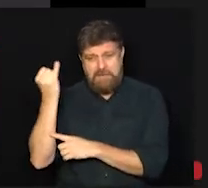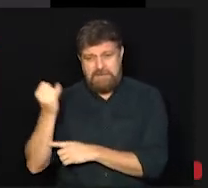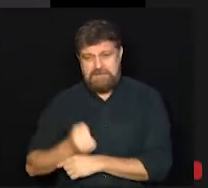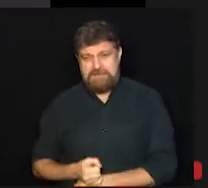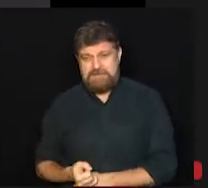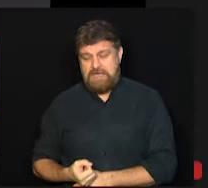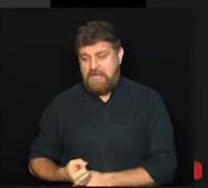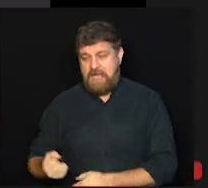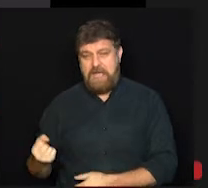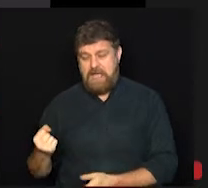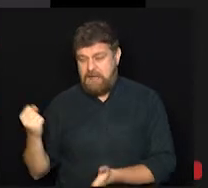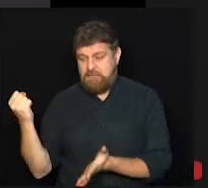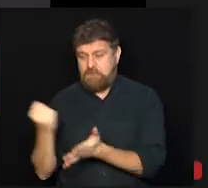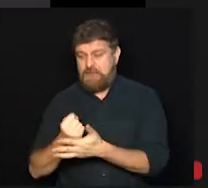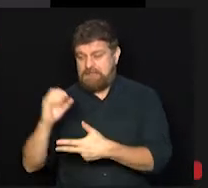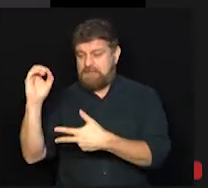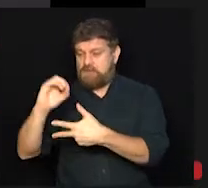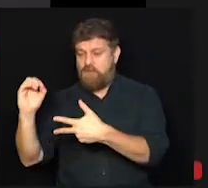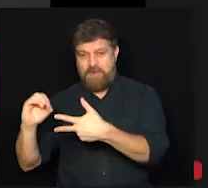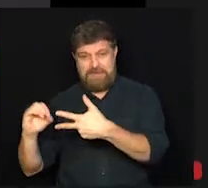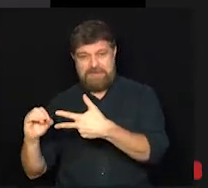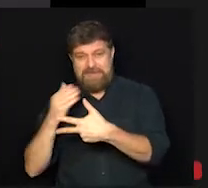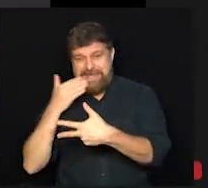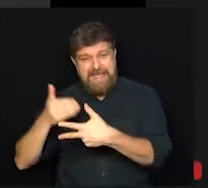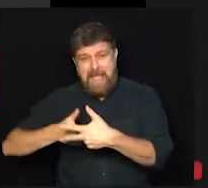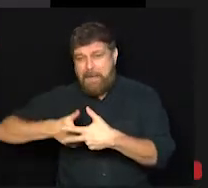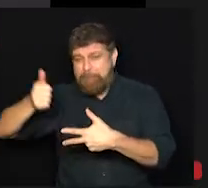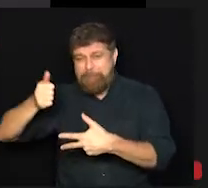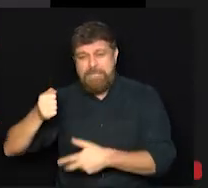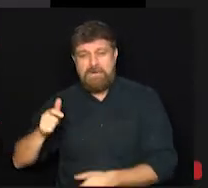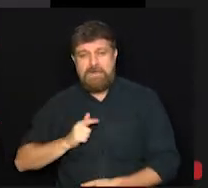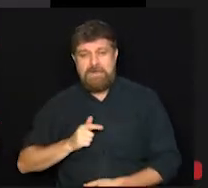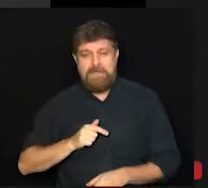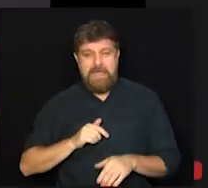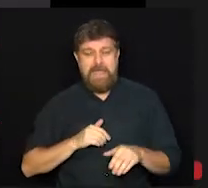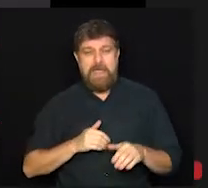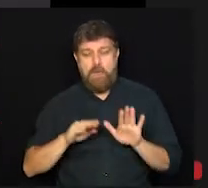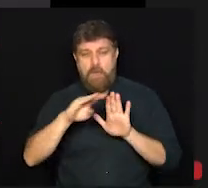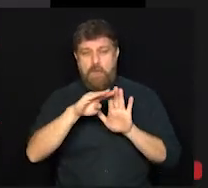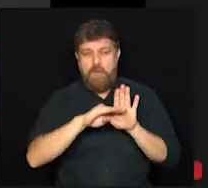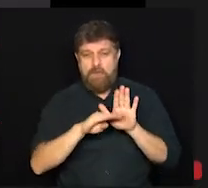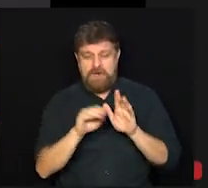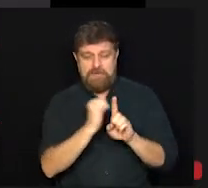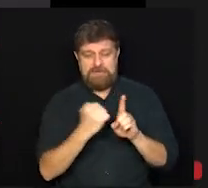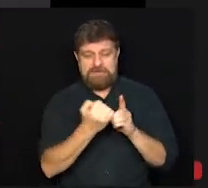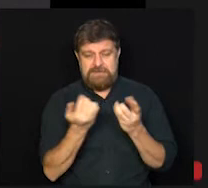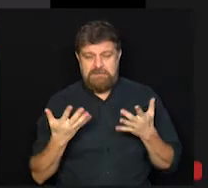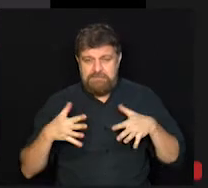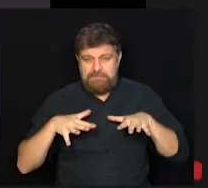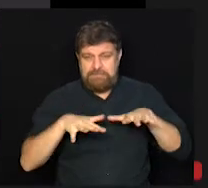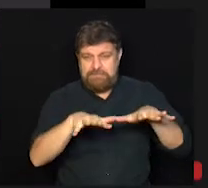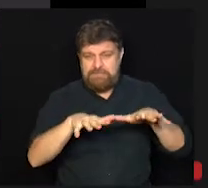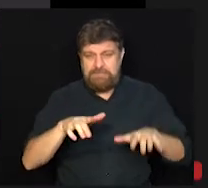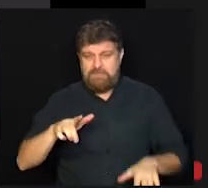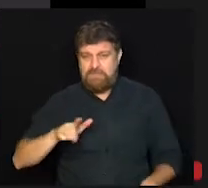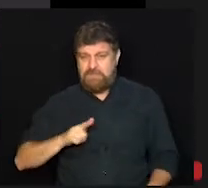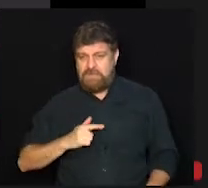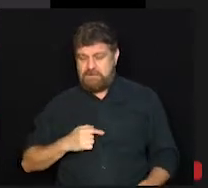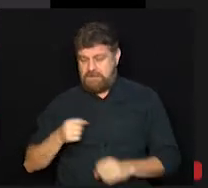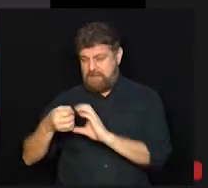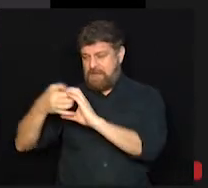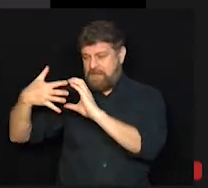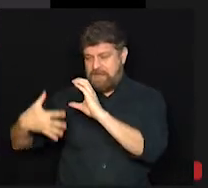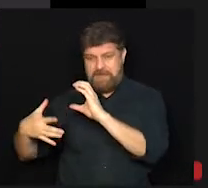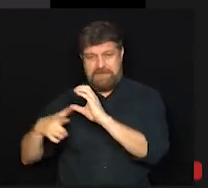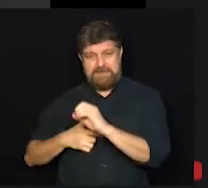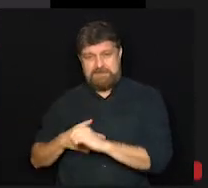Enem. E ele é um programa de inclusão social ao mesmo tempo. Então, ele junta características de mérito e inclusão que